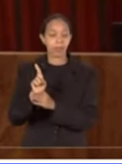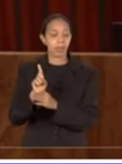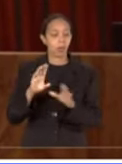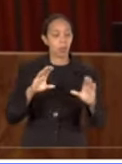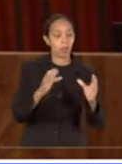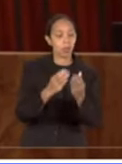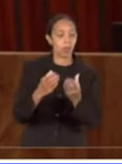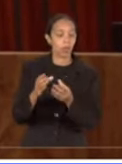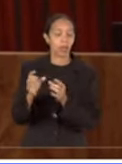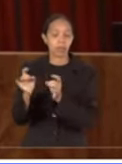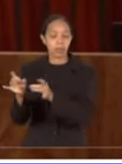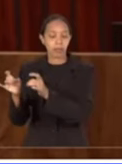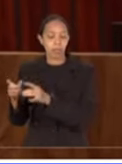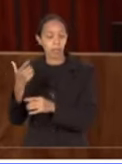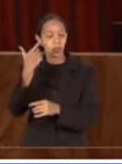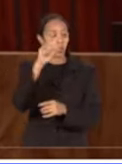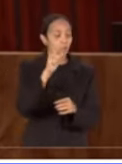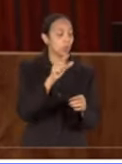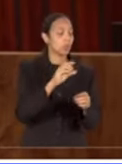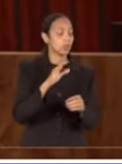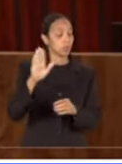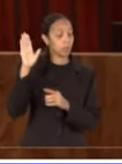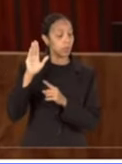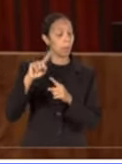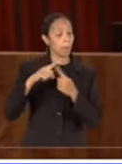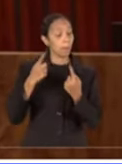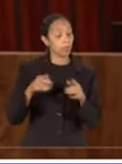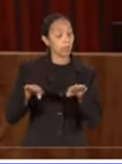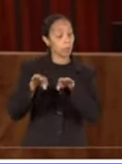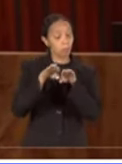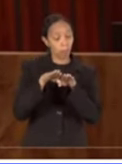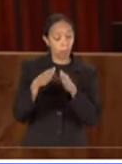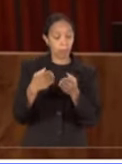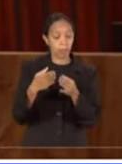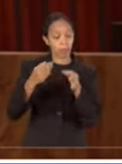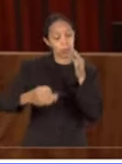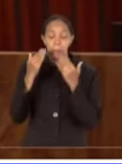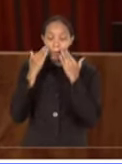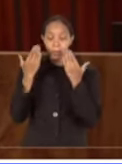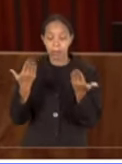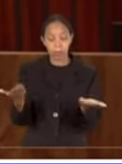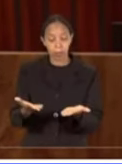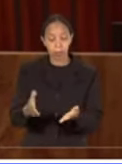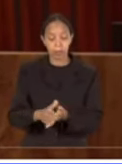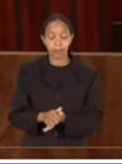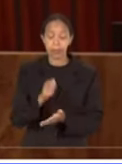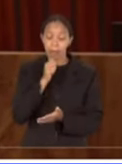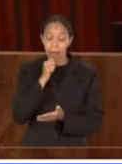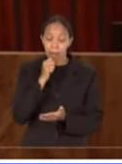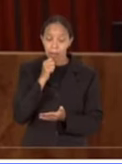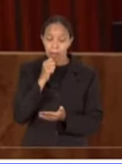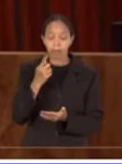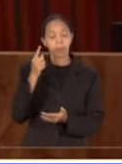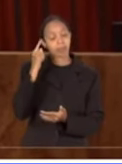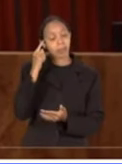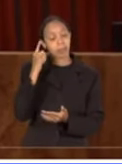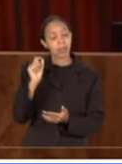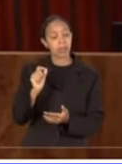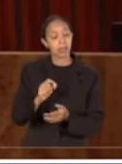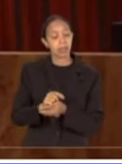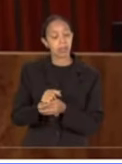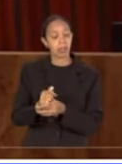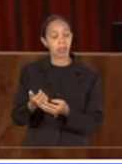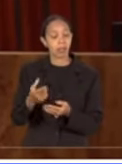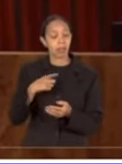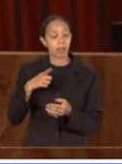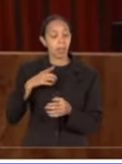com os gastos dos demais candidatos, mas com os parâmetros da jurisprudência. Ainda aduz que transporte de mais